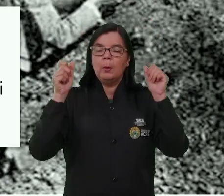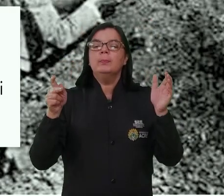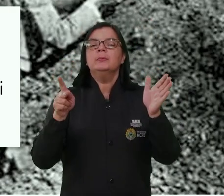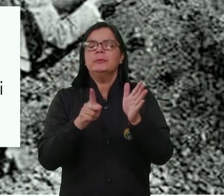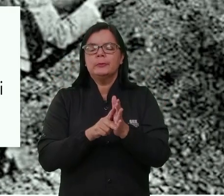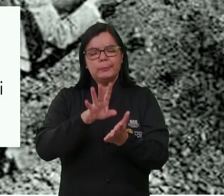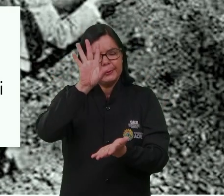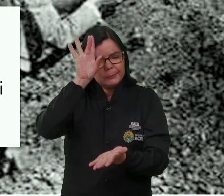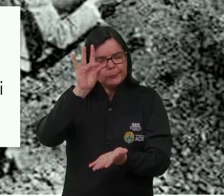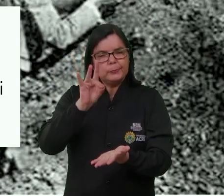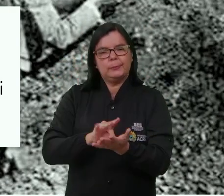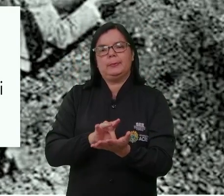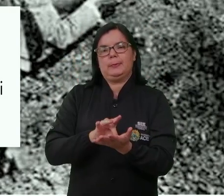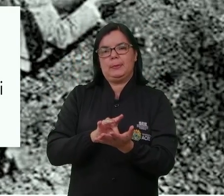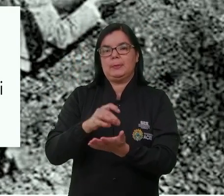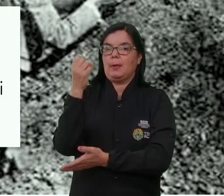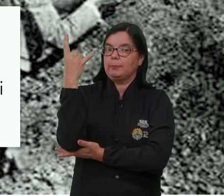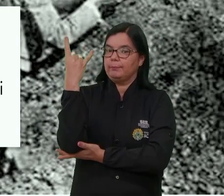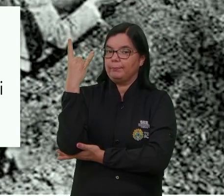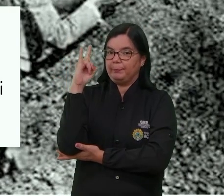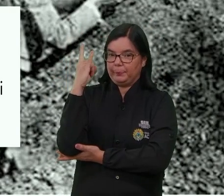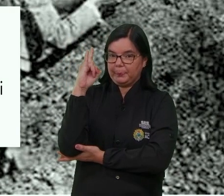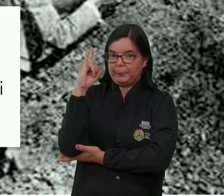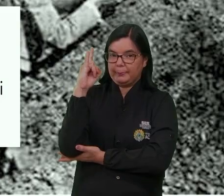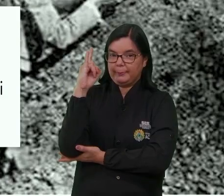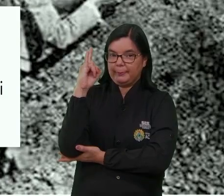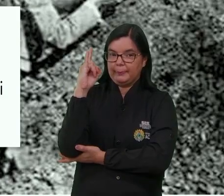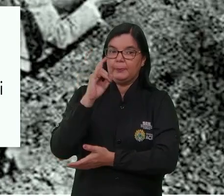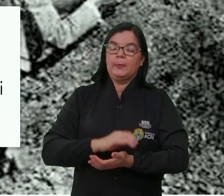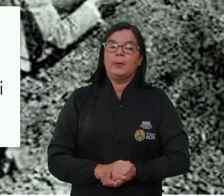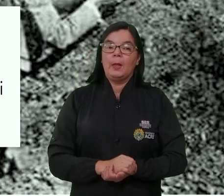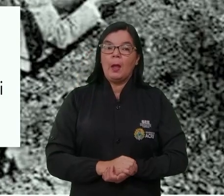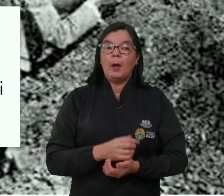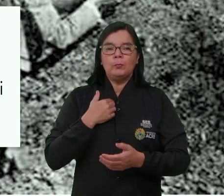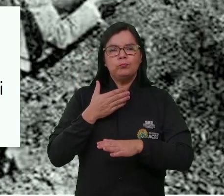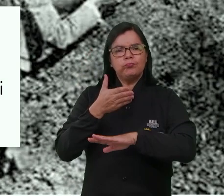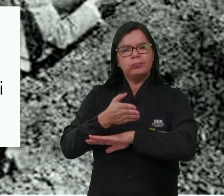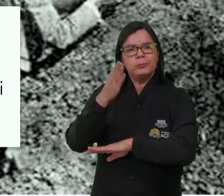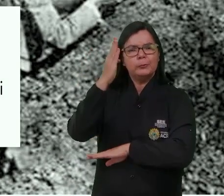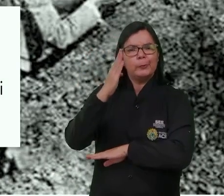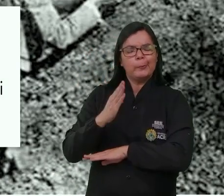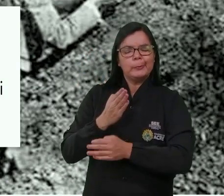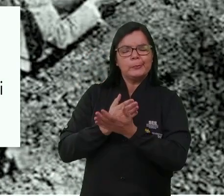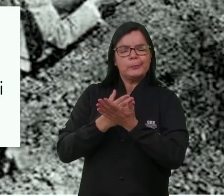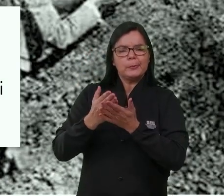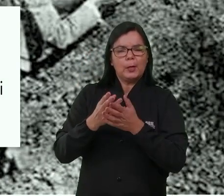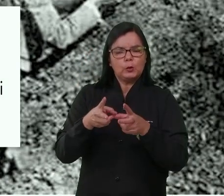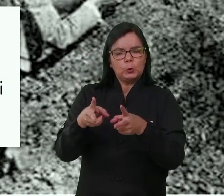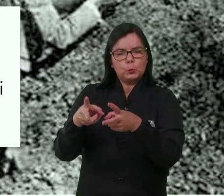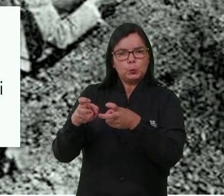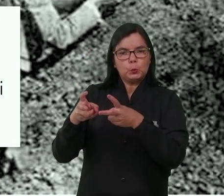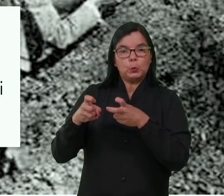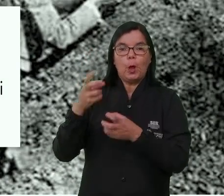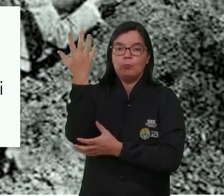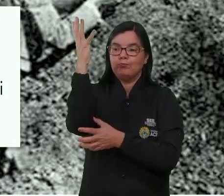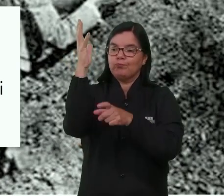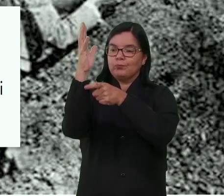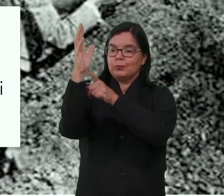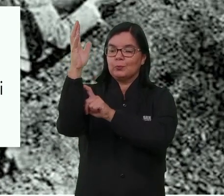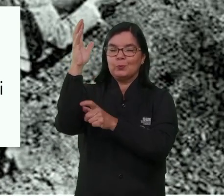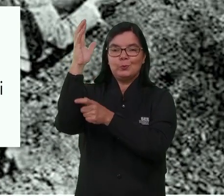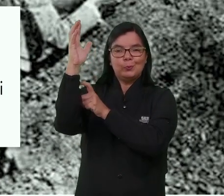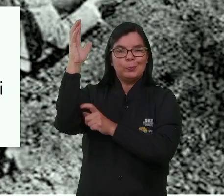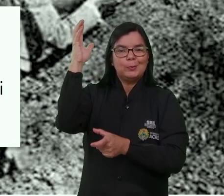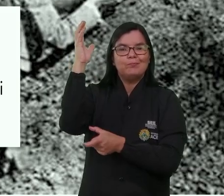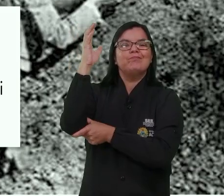pertencia oficialmente à Bolívia. A ocupação por brasileiros começou com a extração da